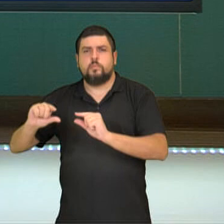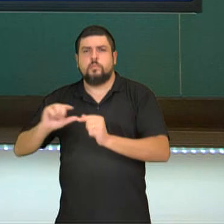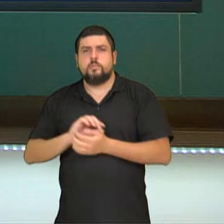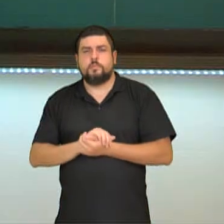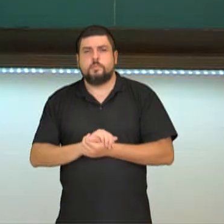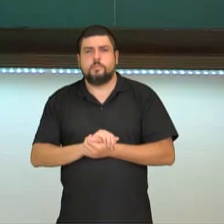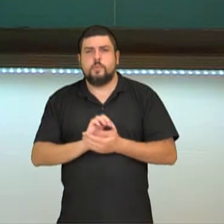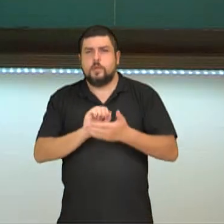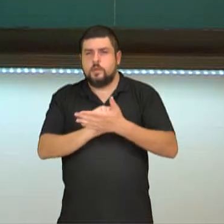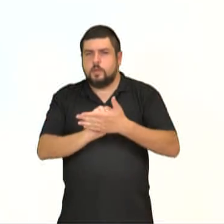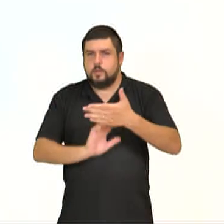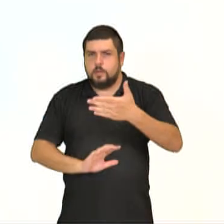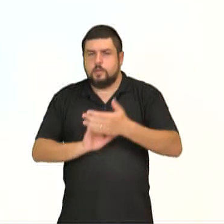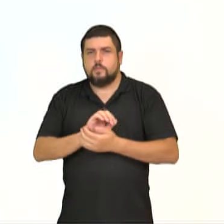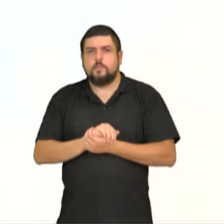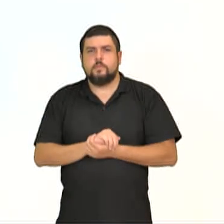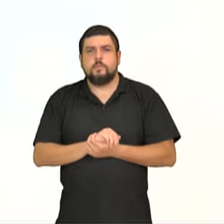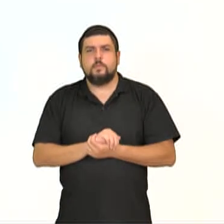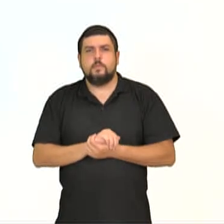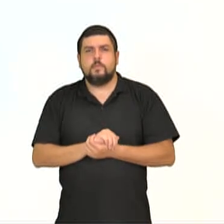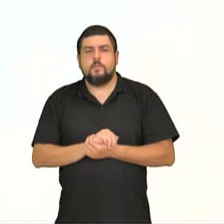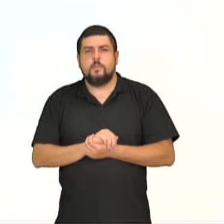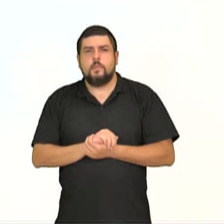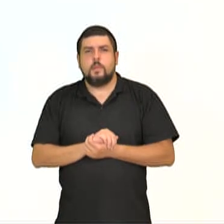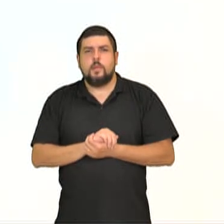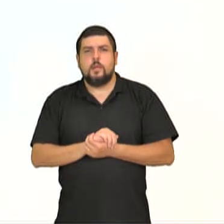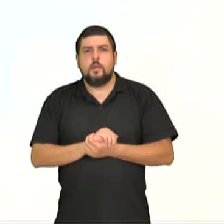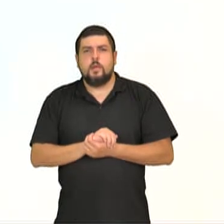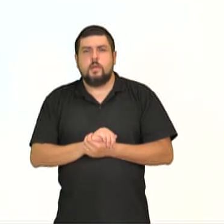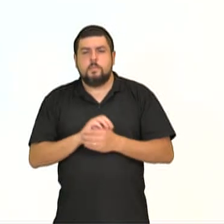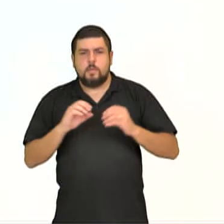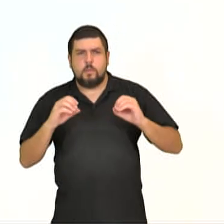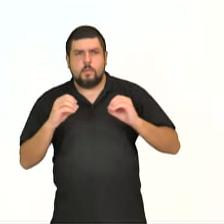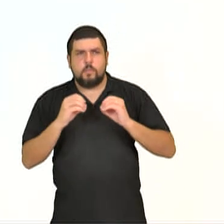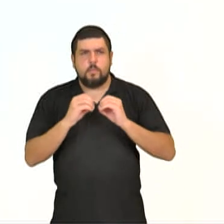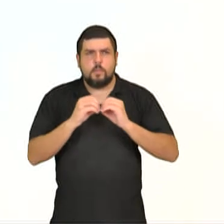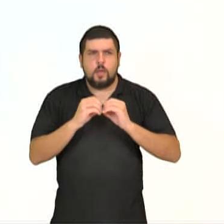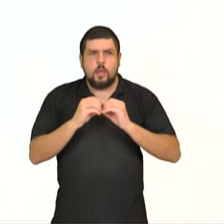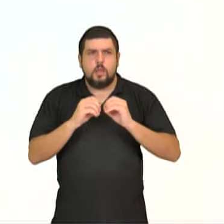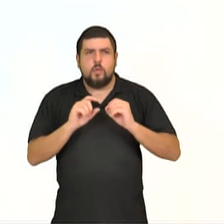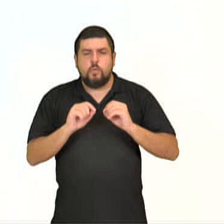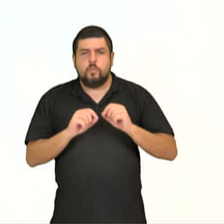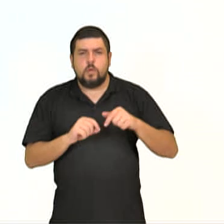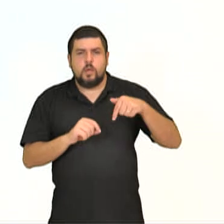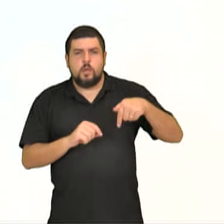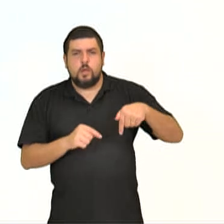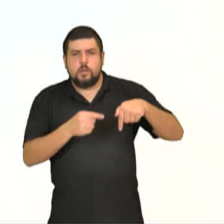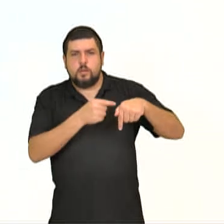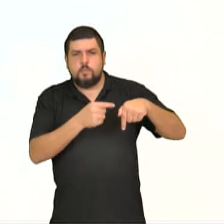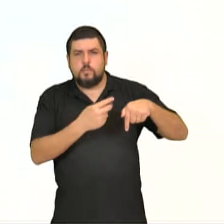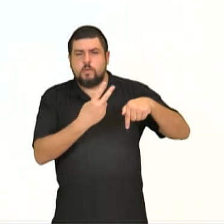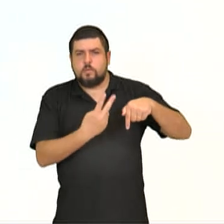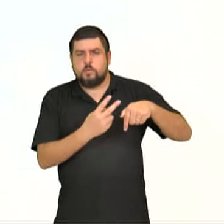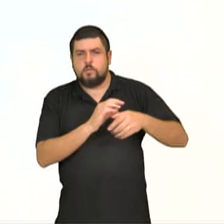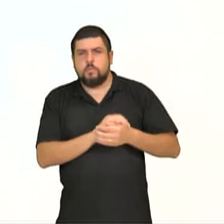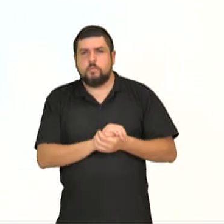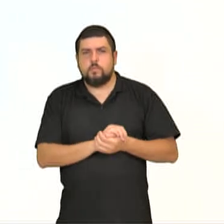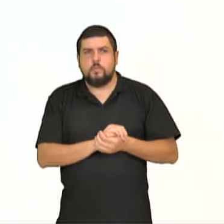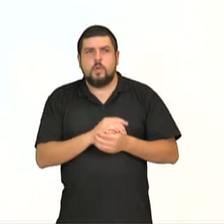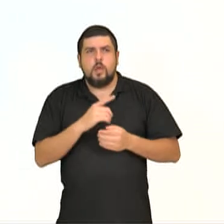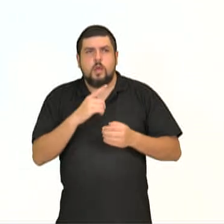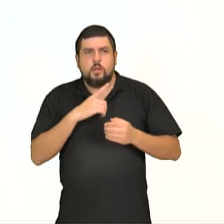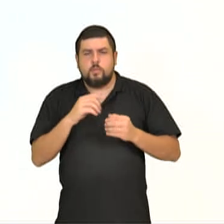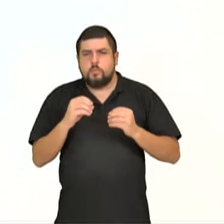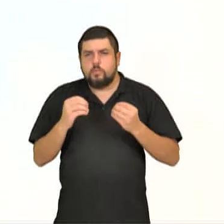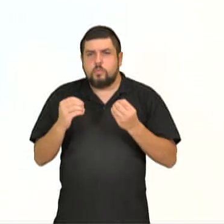Exercício, uma carga Q realiza uma força F sobre uma carga elétrica de Q igual a menos 2 microcoulombs, a 10 centímetros